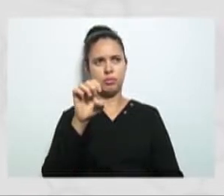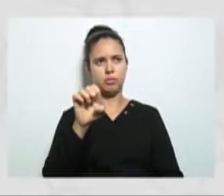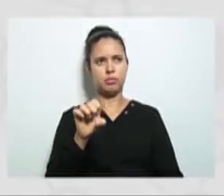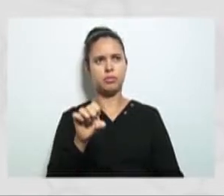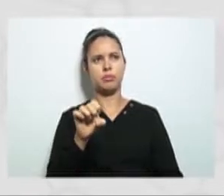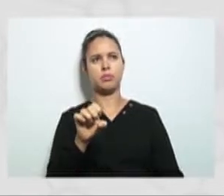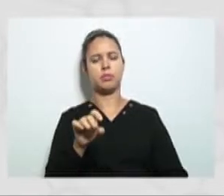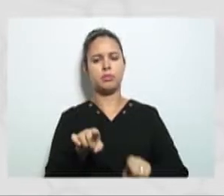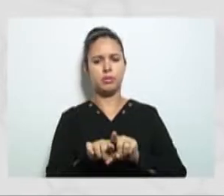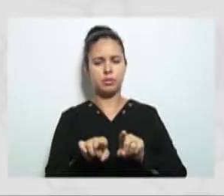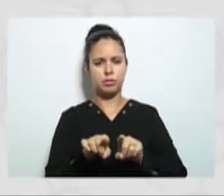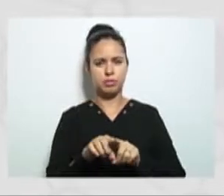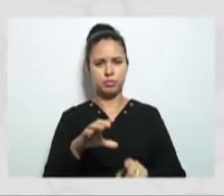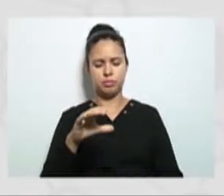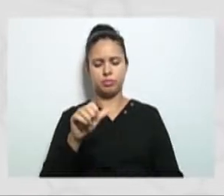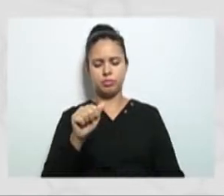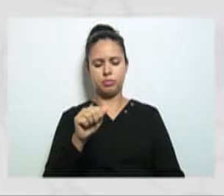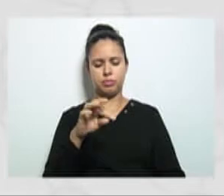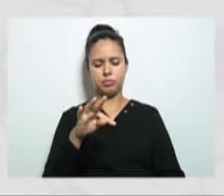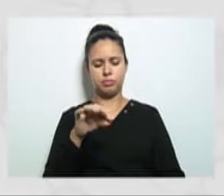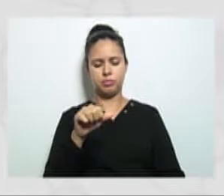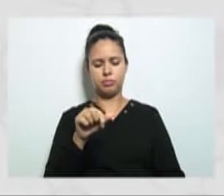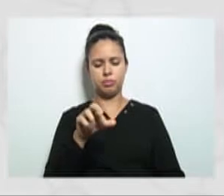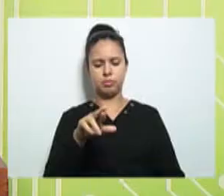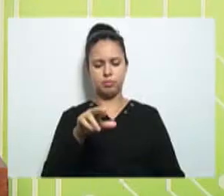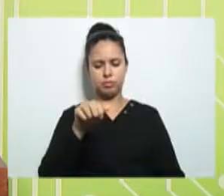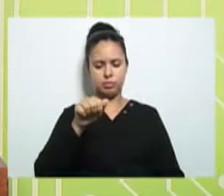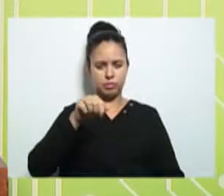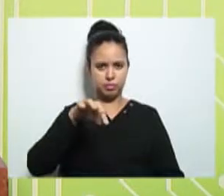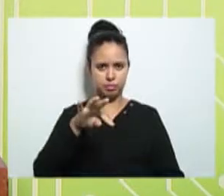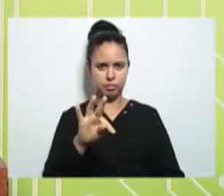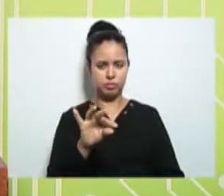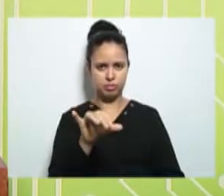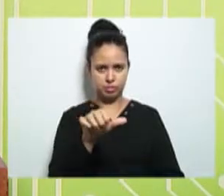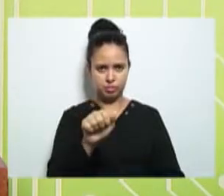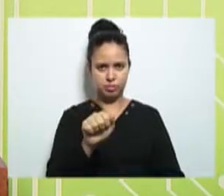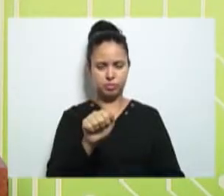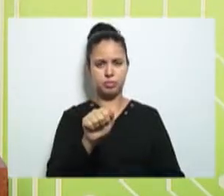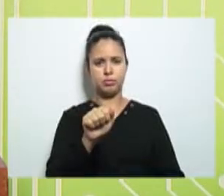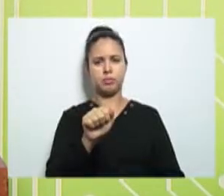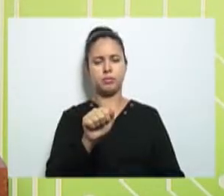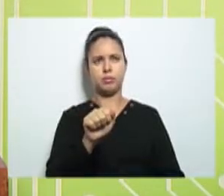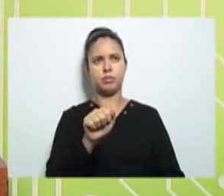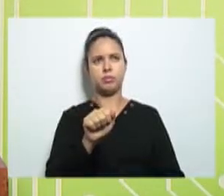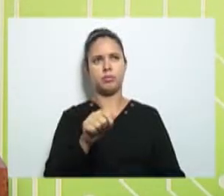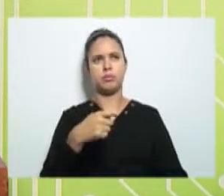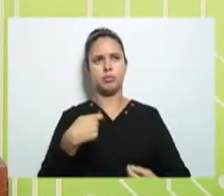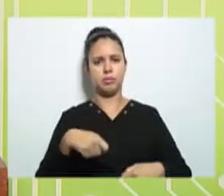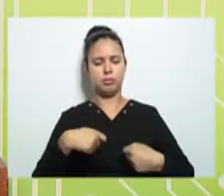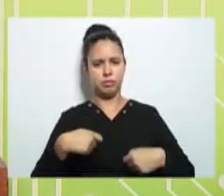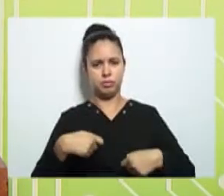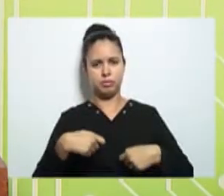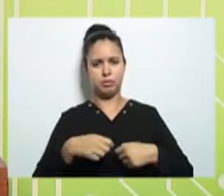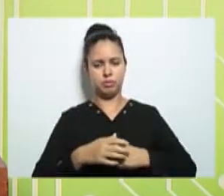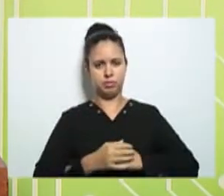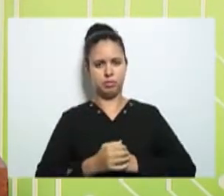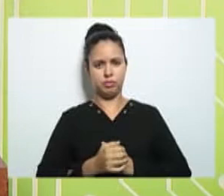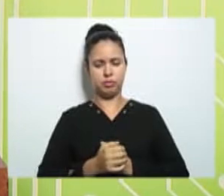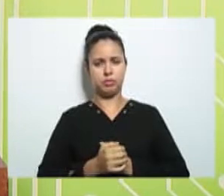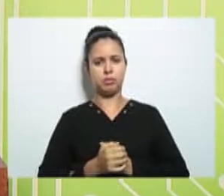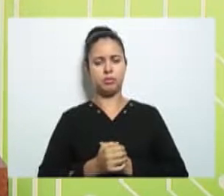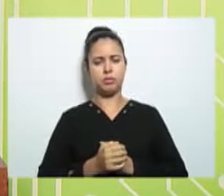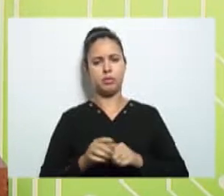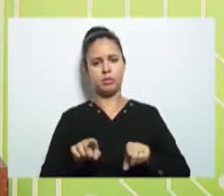E a catarata, tá? Se você estiver forçando a sua vista, o monitor tá abaixo, né? Você tem que ficar assim, forçando, não tá uma